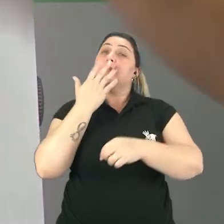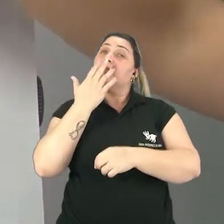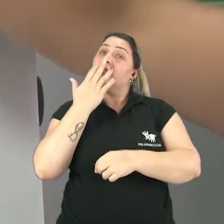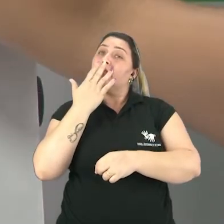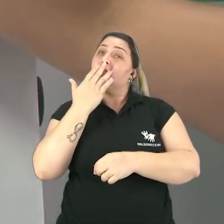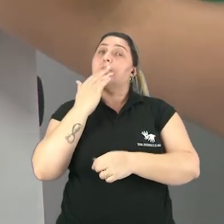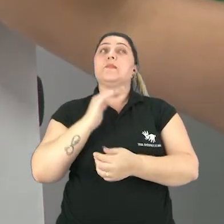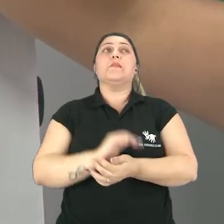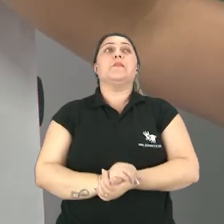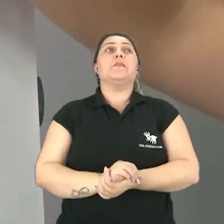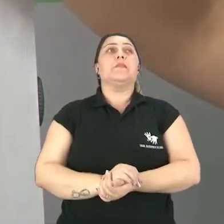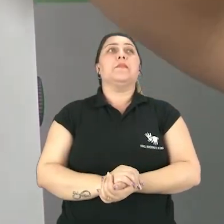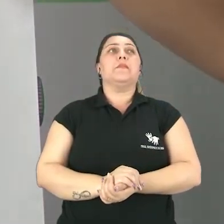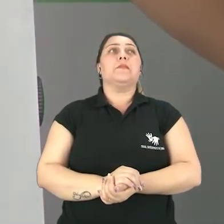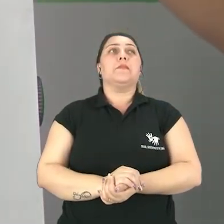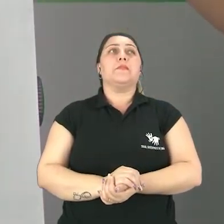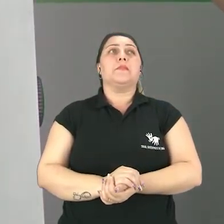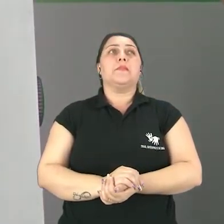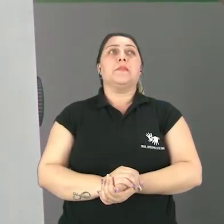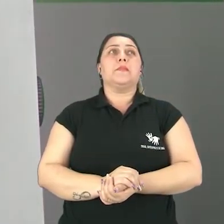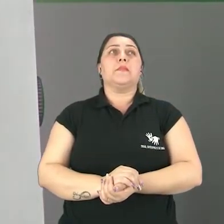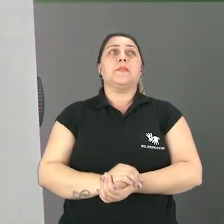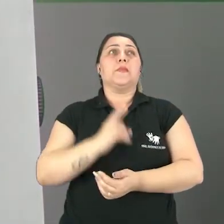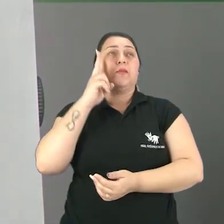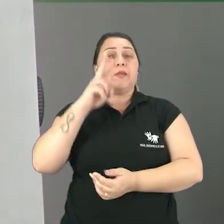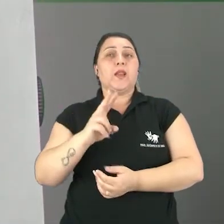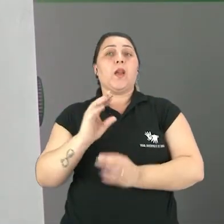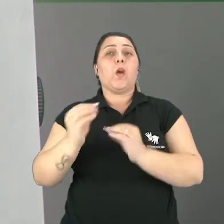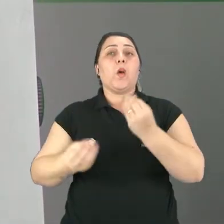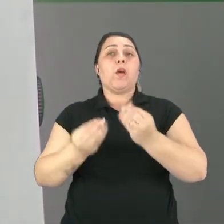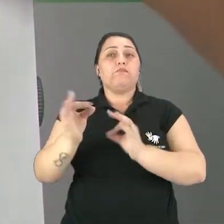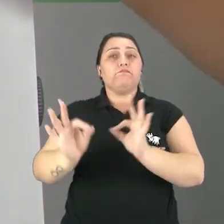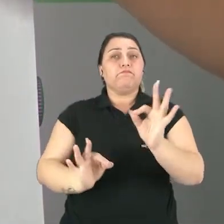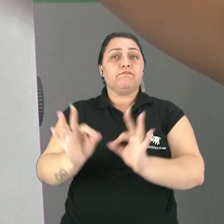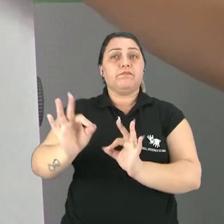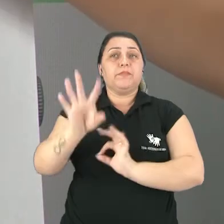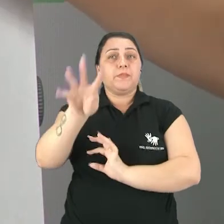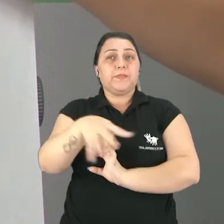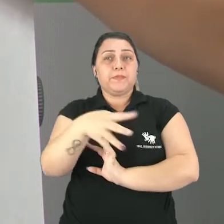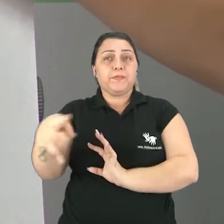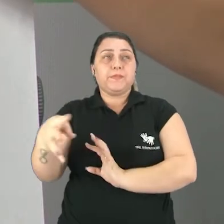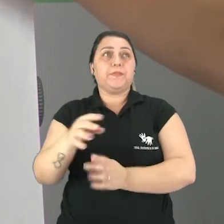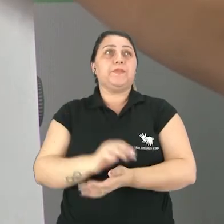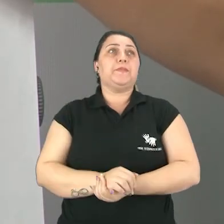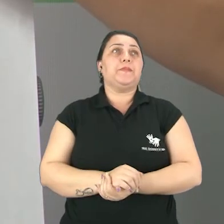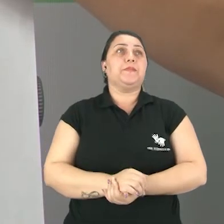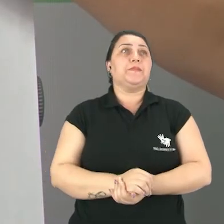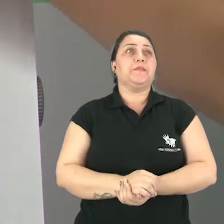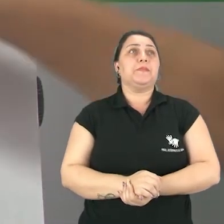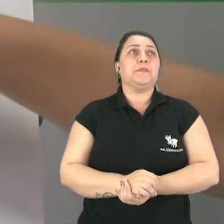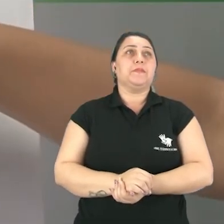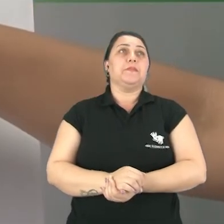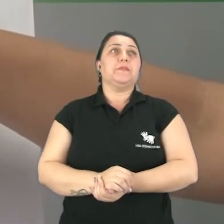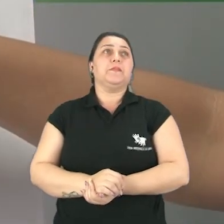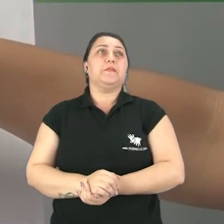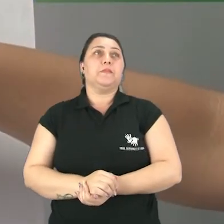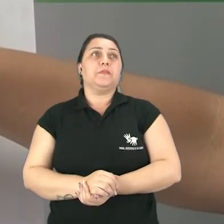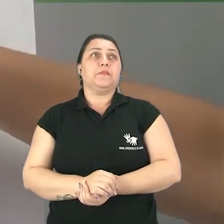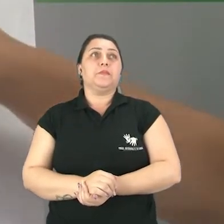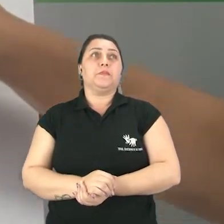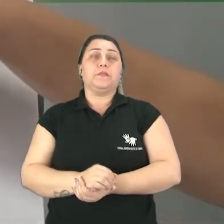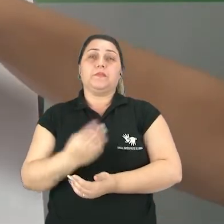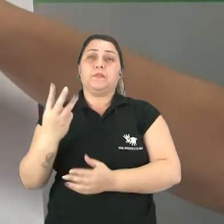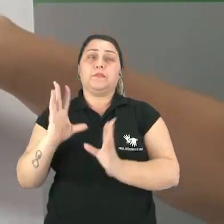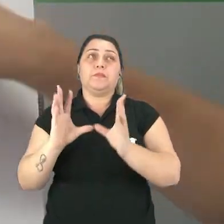determinada cor de bandeiras. Veja como ficou a organização. Então, aqui nós temos as bandeirinhas confeccionadas, os